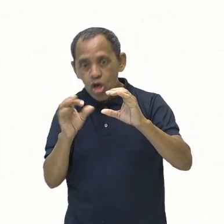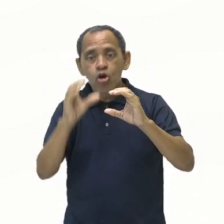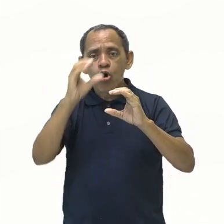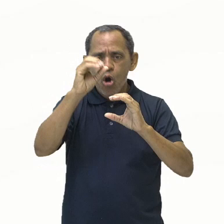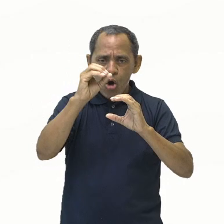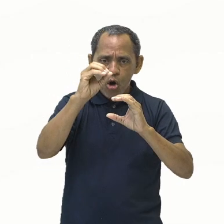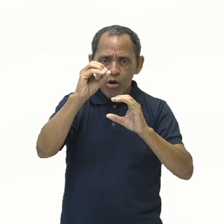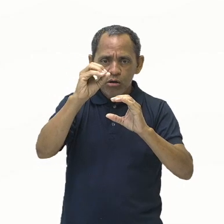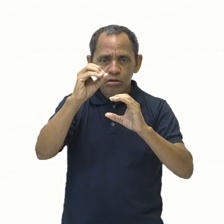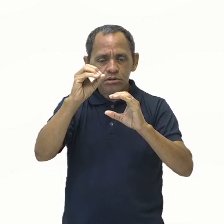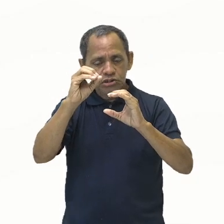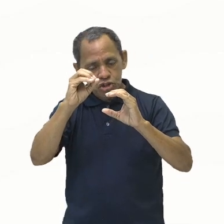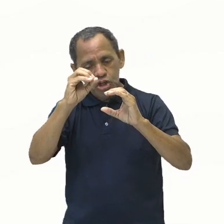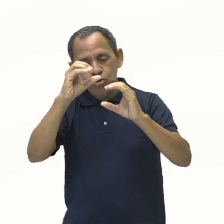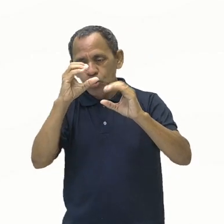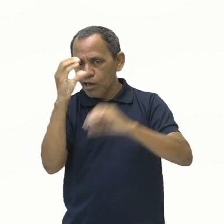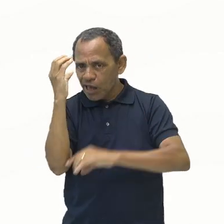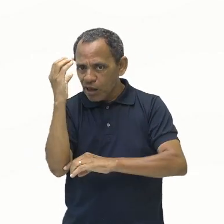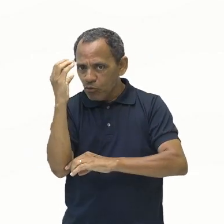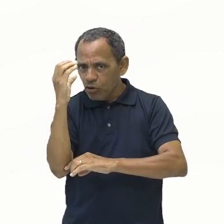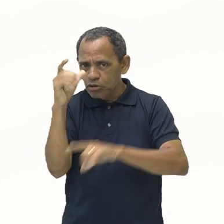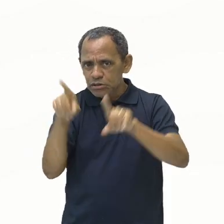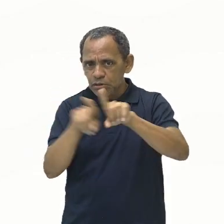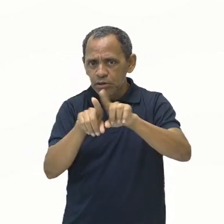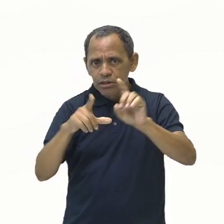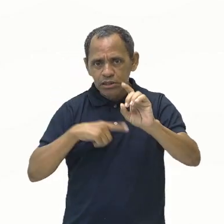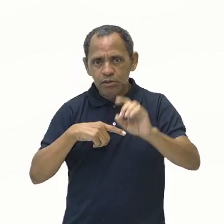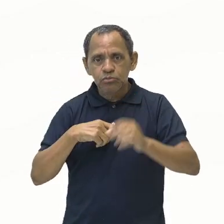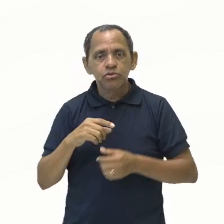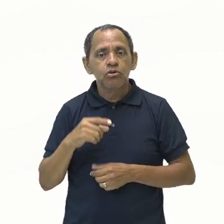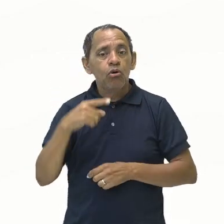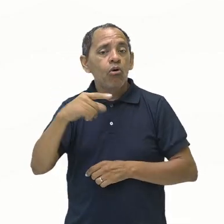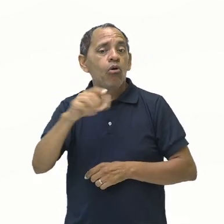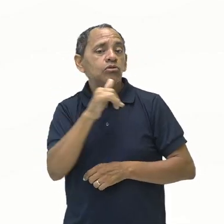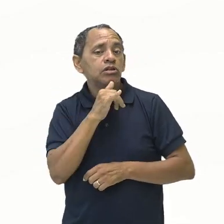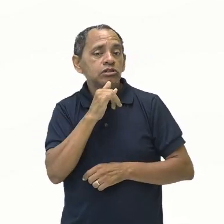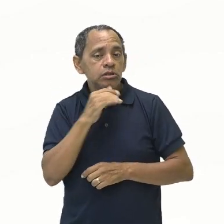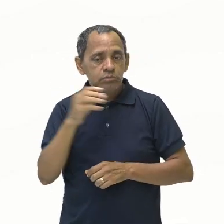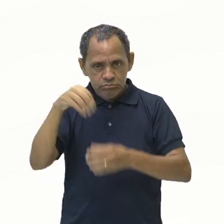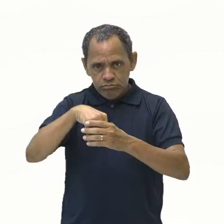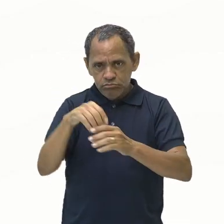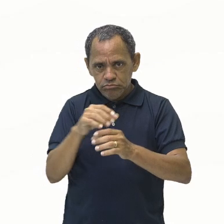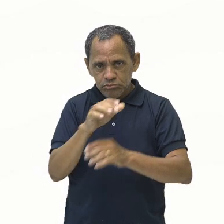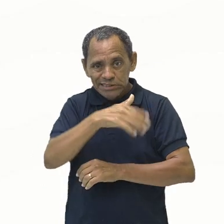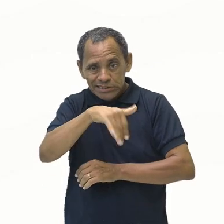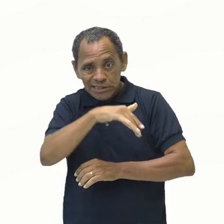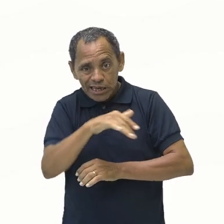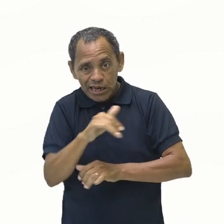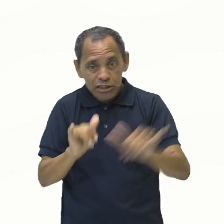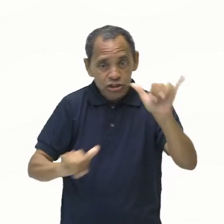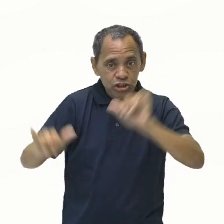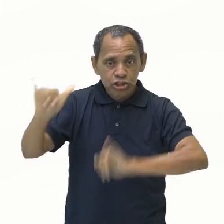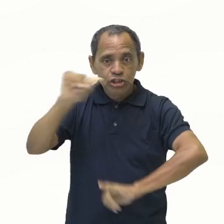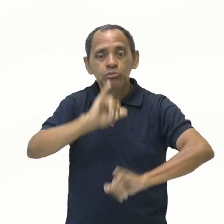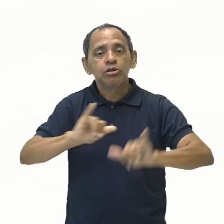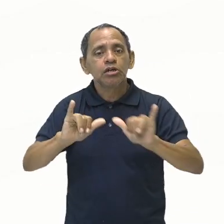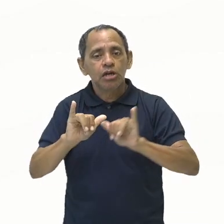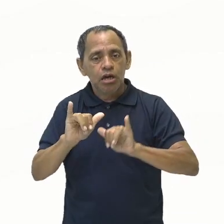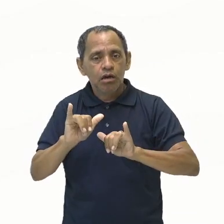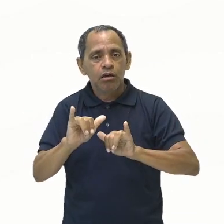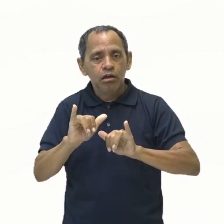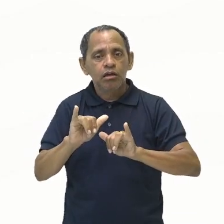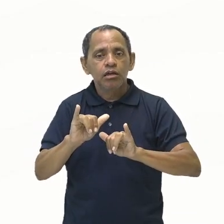oxigênios. Só que nós temos outros exemplos também na química que estão no nosso dia a dia,